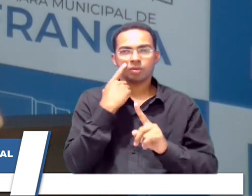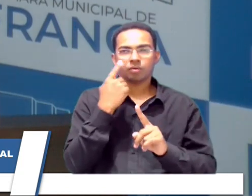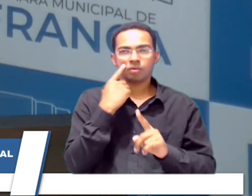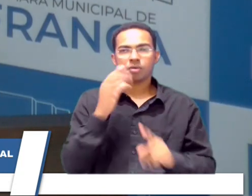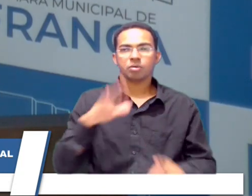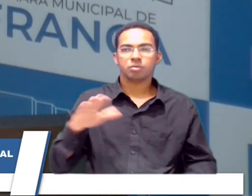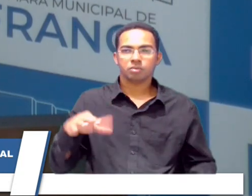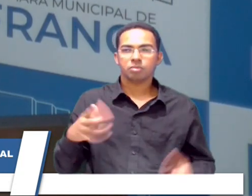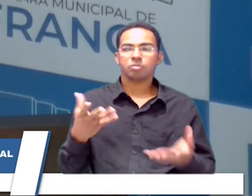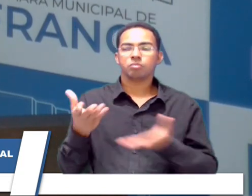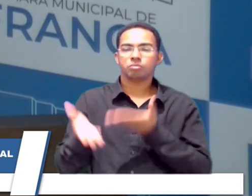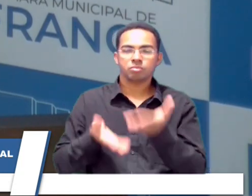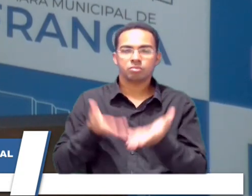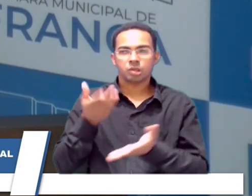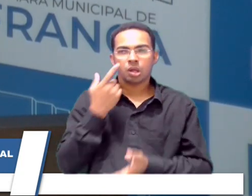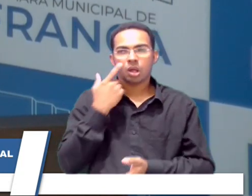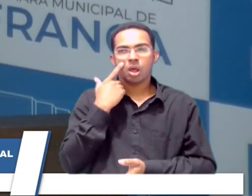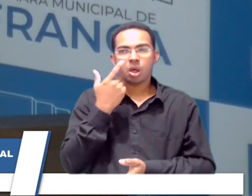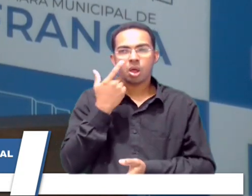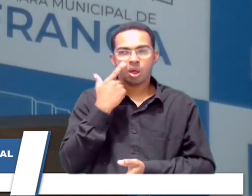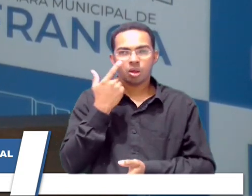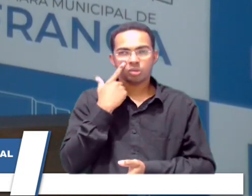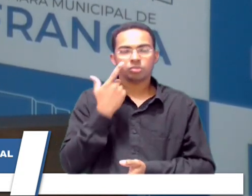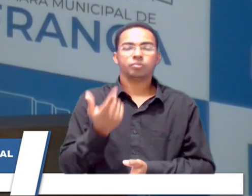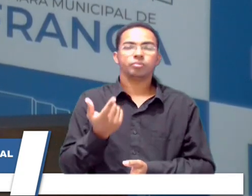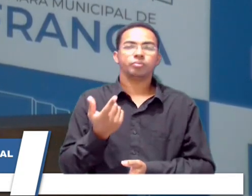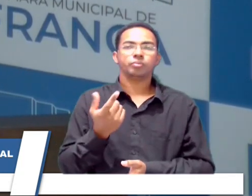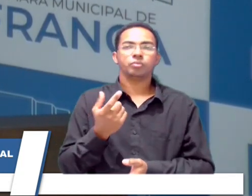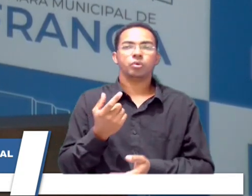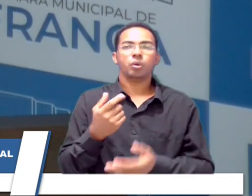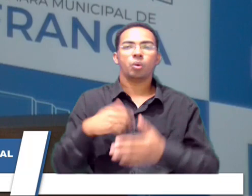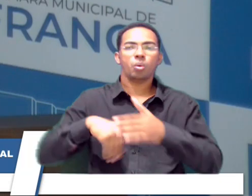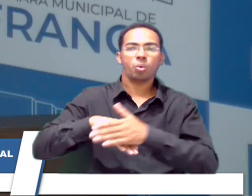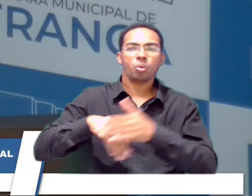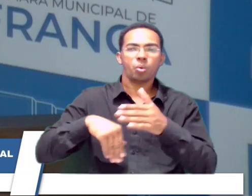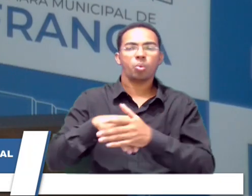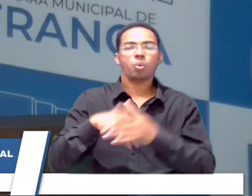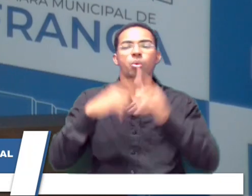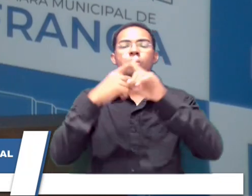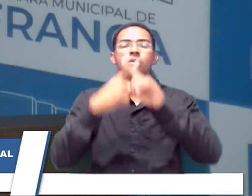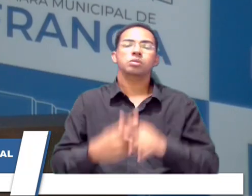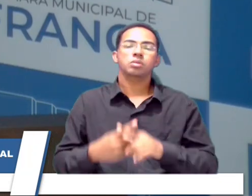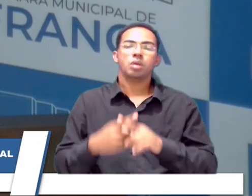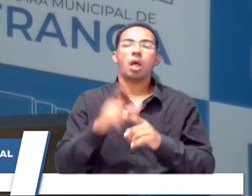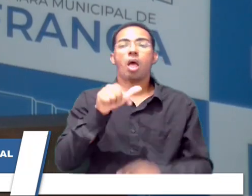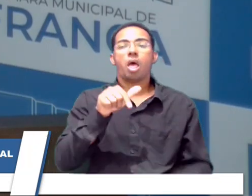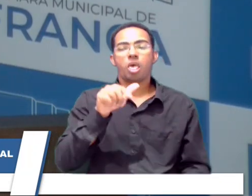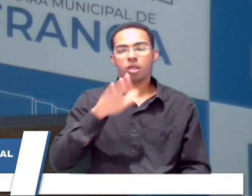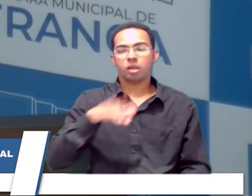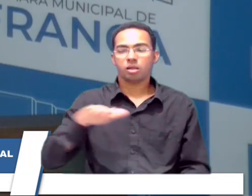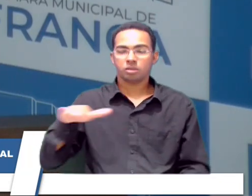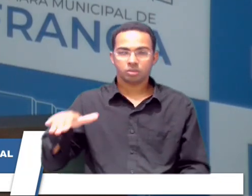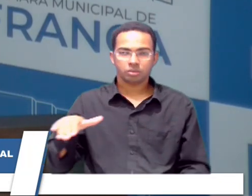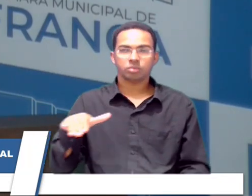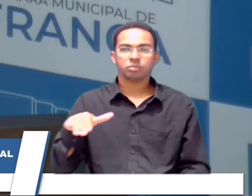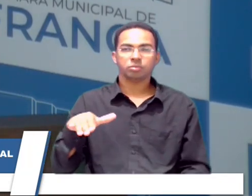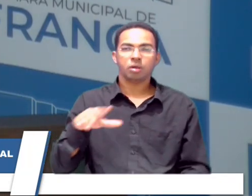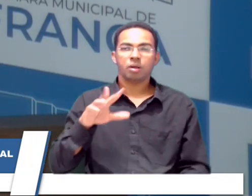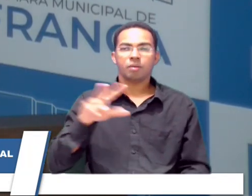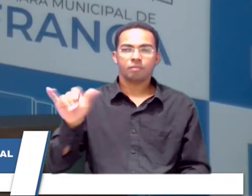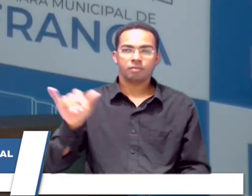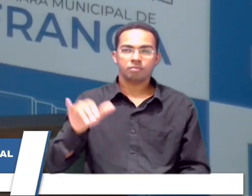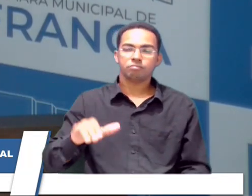bem tratados, a gente vê o jogo de futebol, o campeonato. Então, são crianças que vão crescer